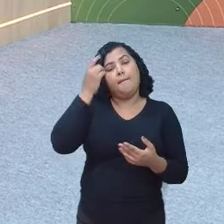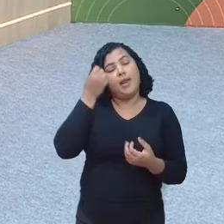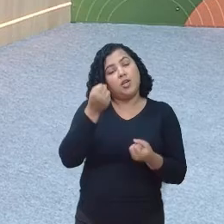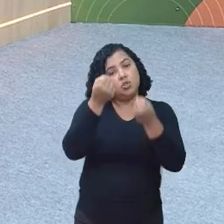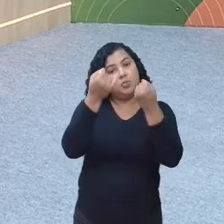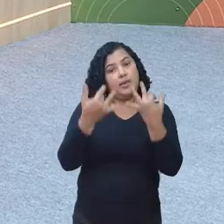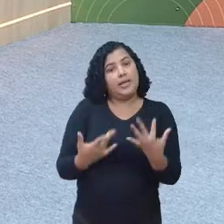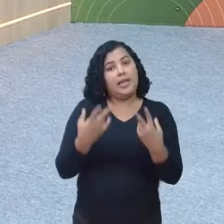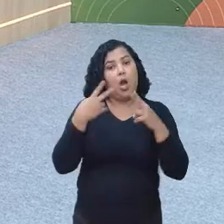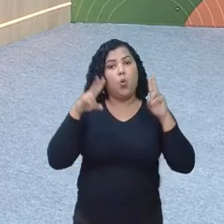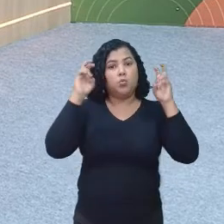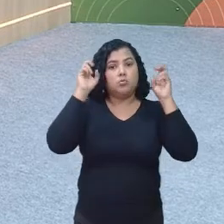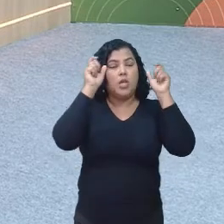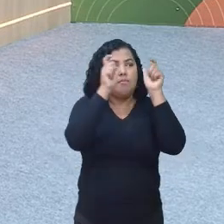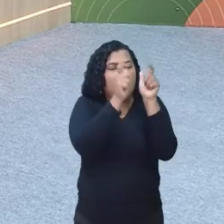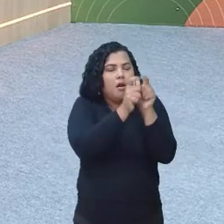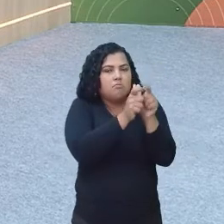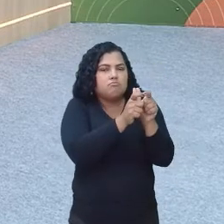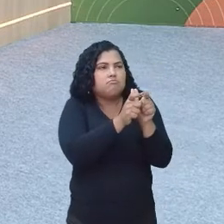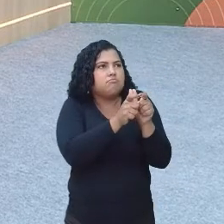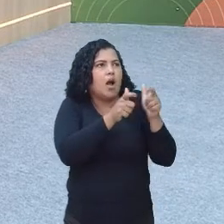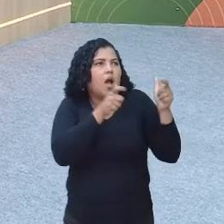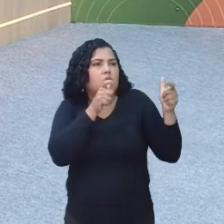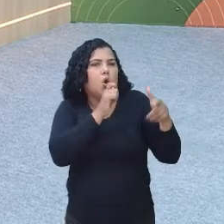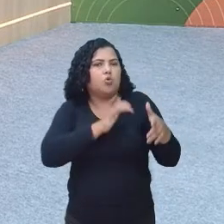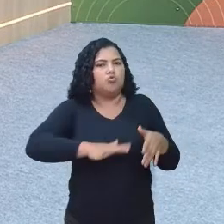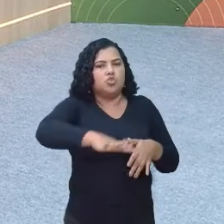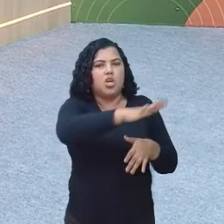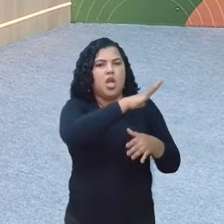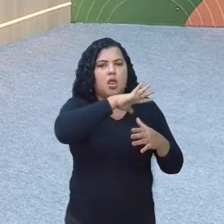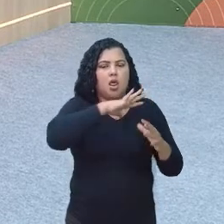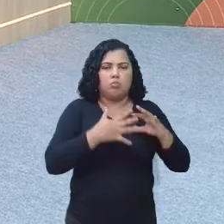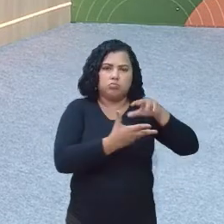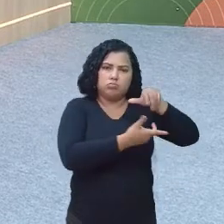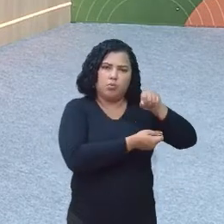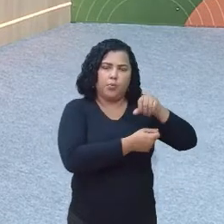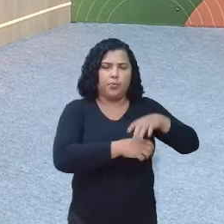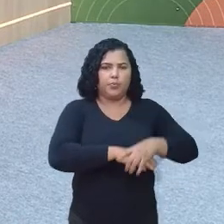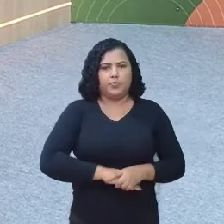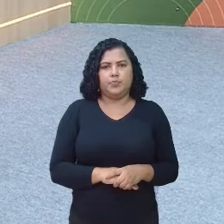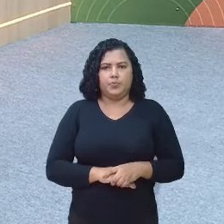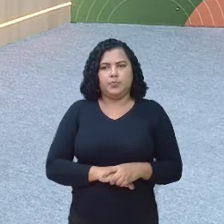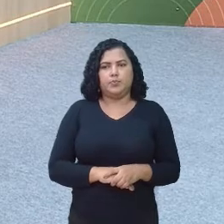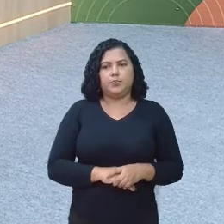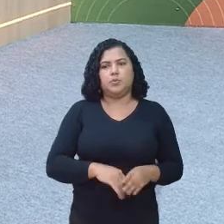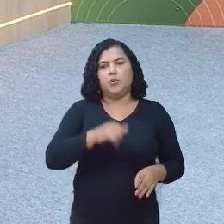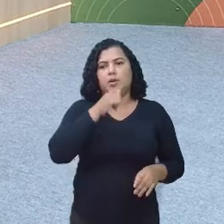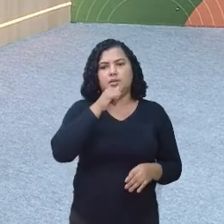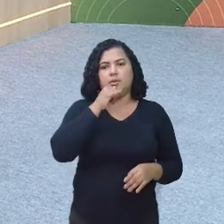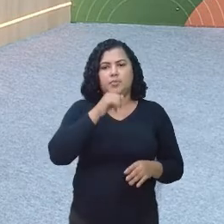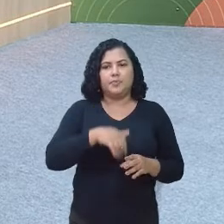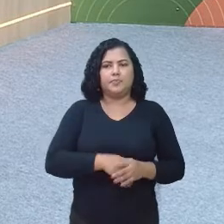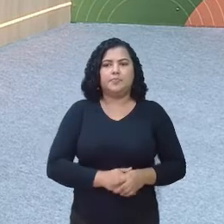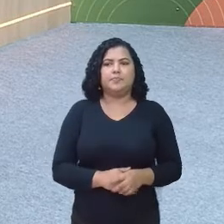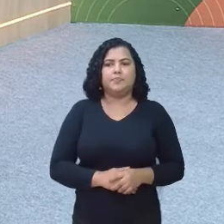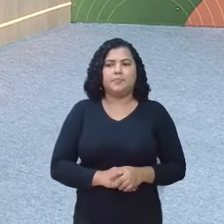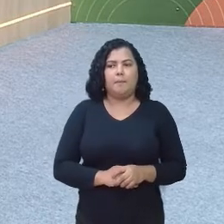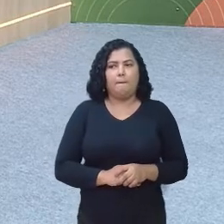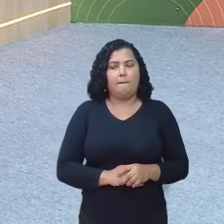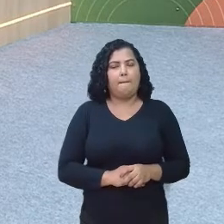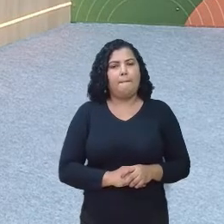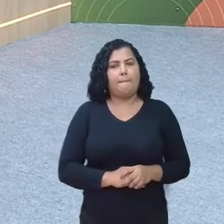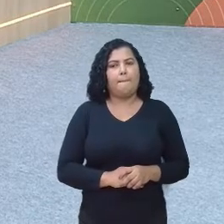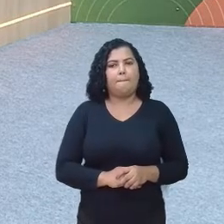de um tema que é maior, de um tema universal, vamos supor assim. Então, por exemplo, eu